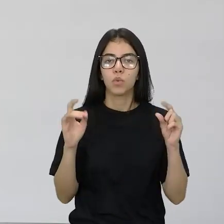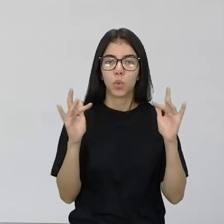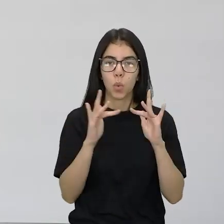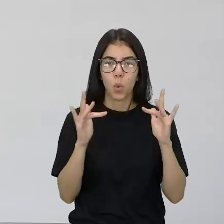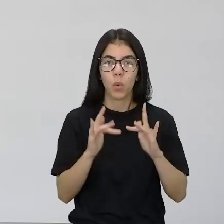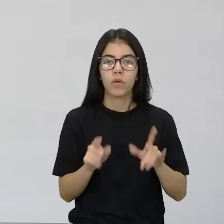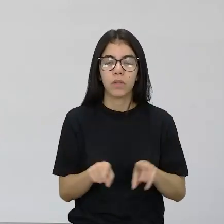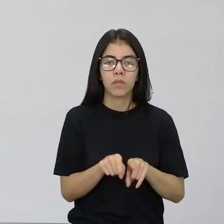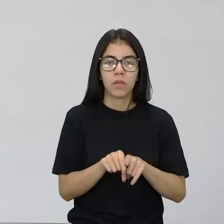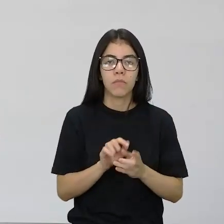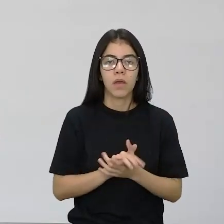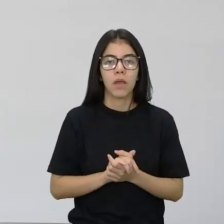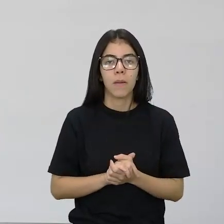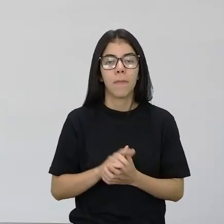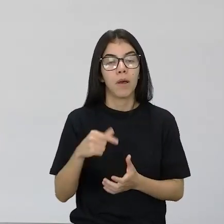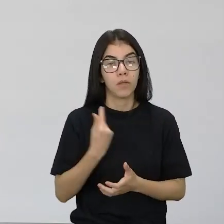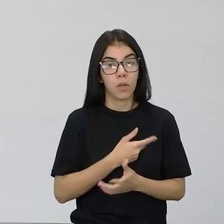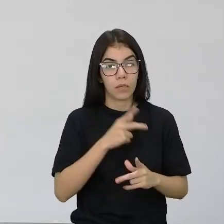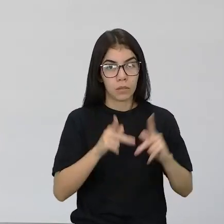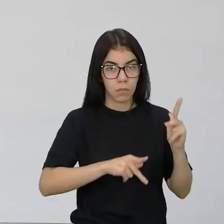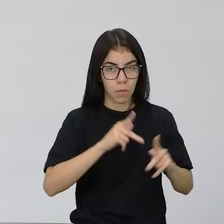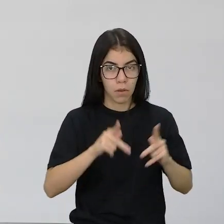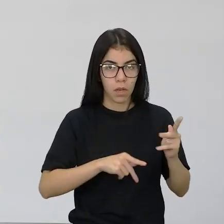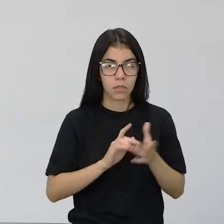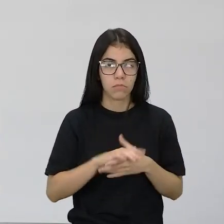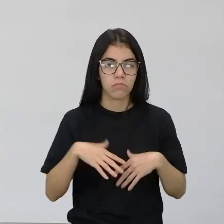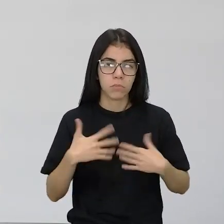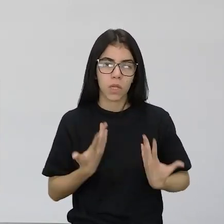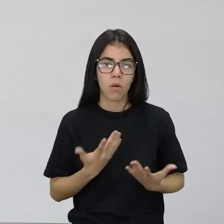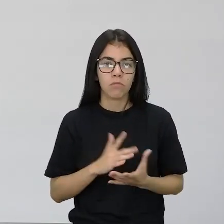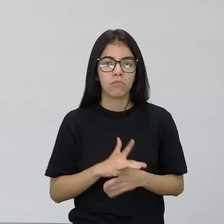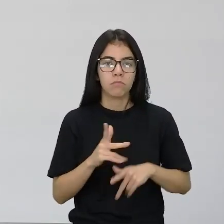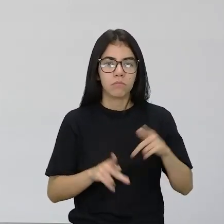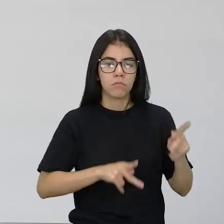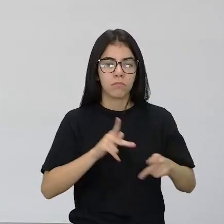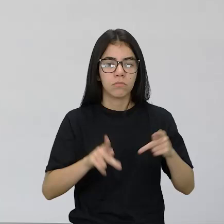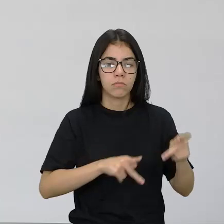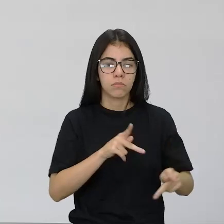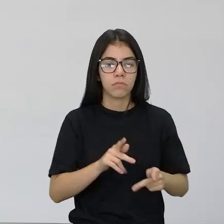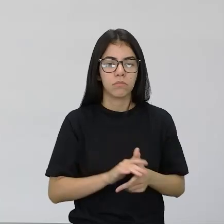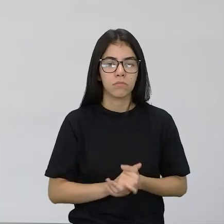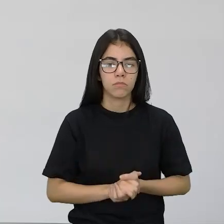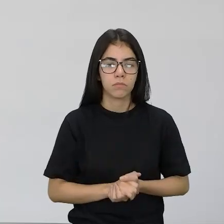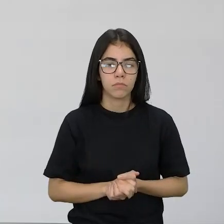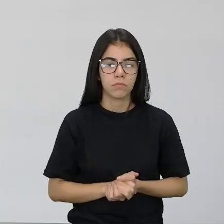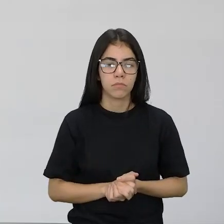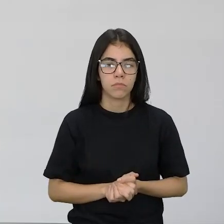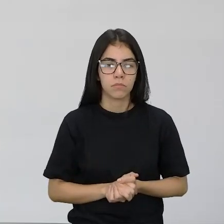ambiente aí para a nossa população. Então, esses povos aí continuam